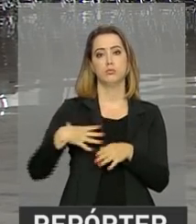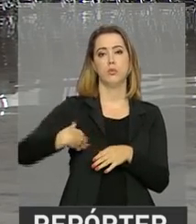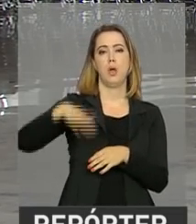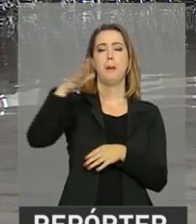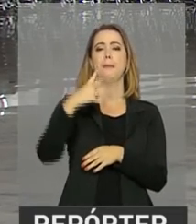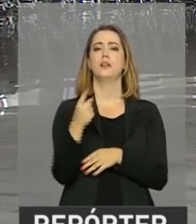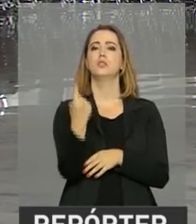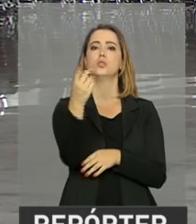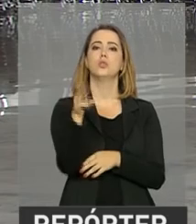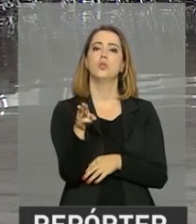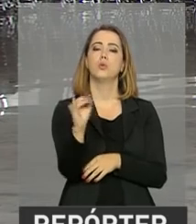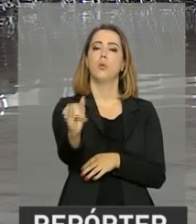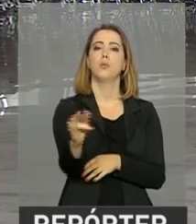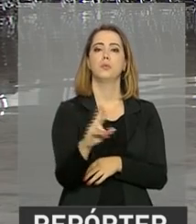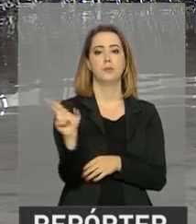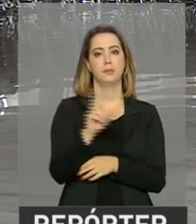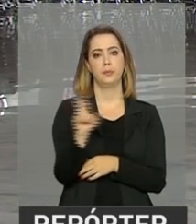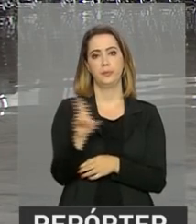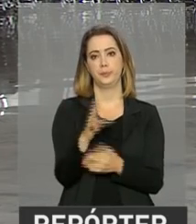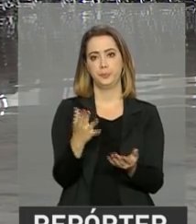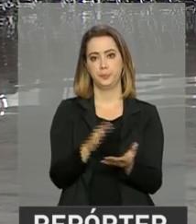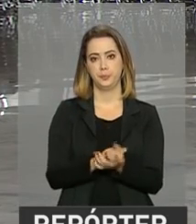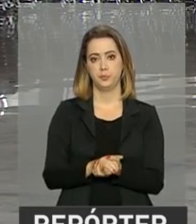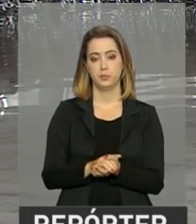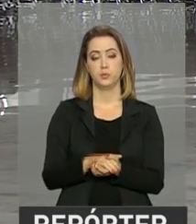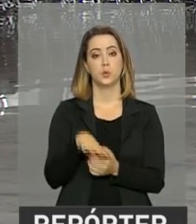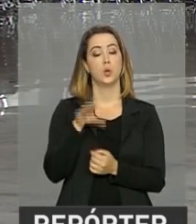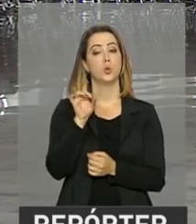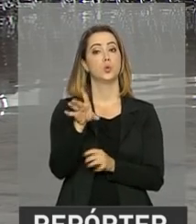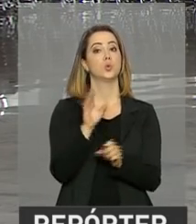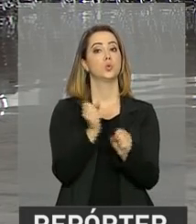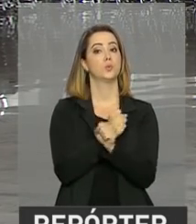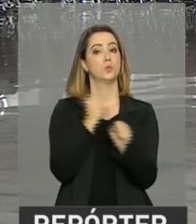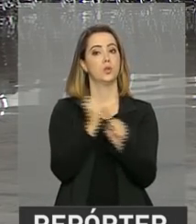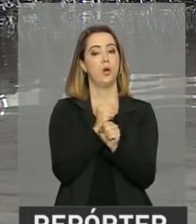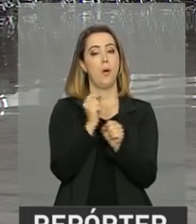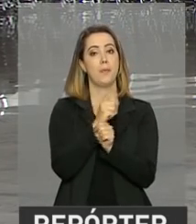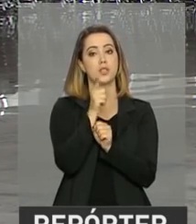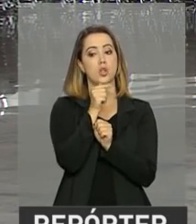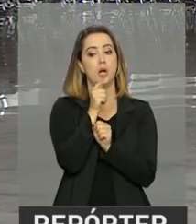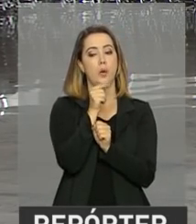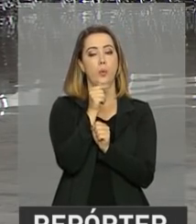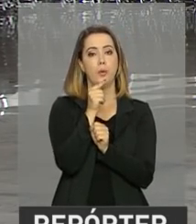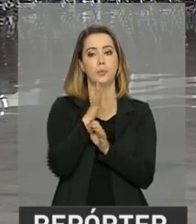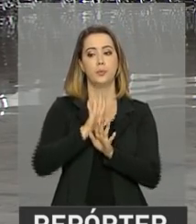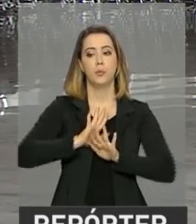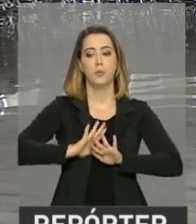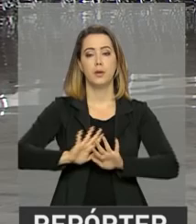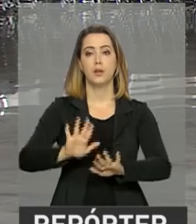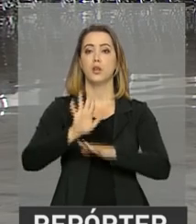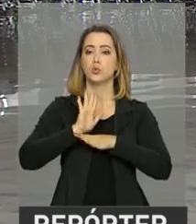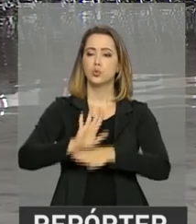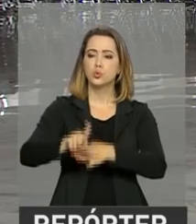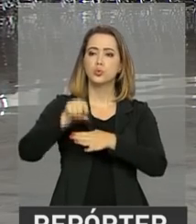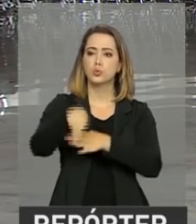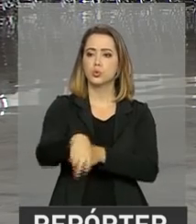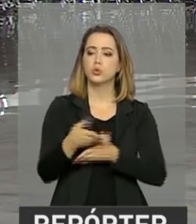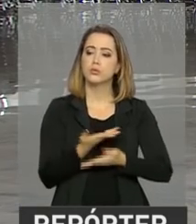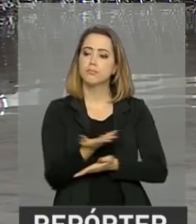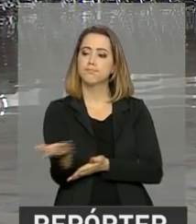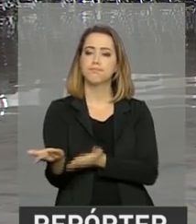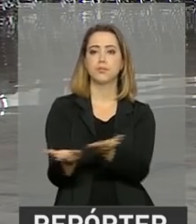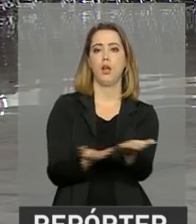de 1 bilhão e 600 milhões de reais só em obras hídricas que buscam reforçar o abastecimento de água nos dois